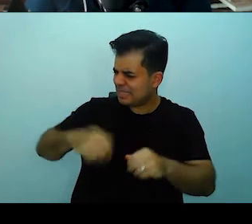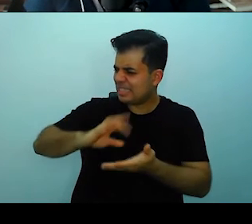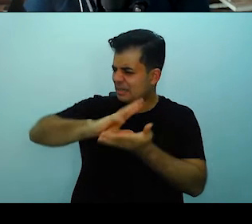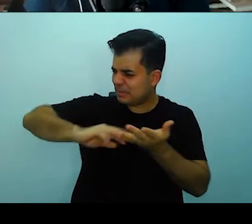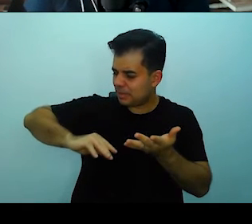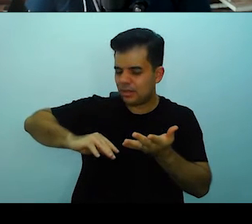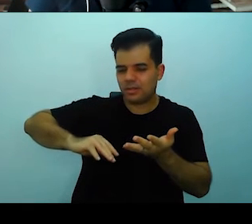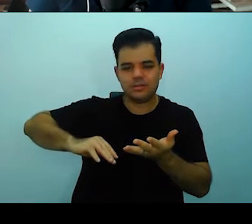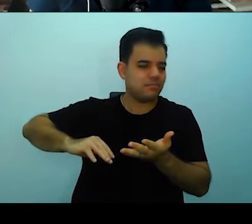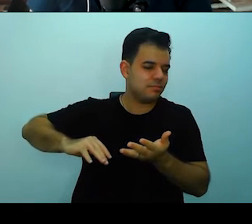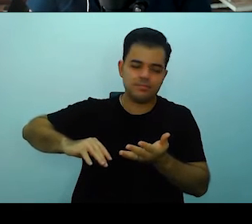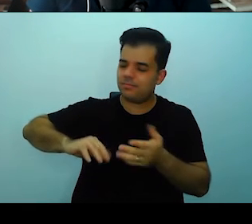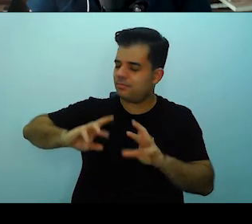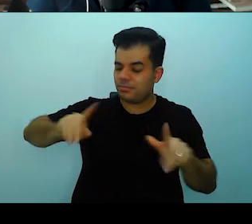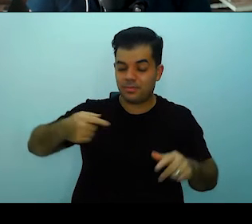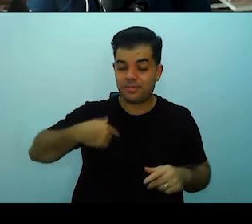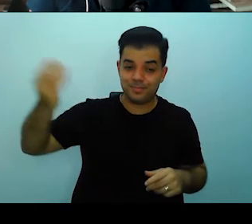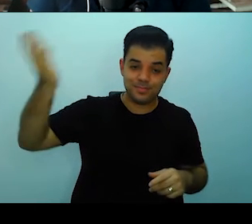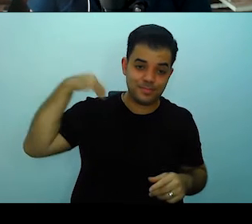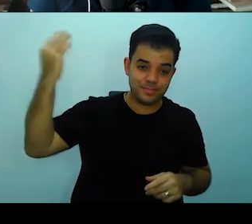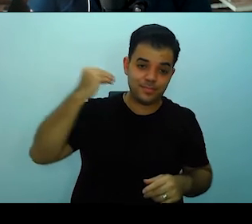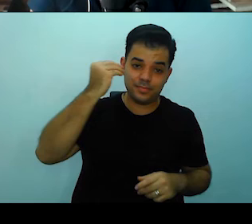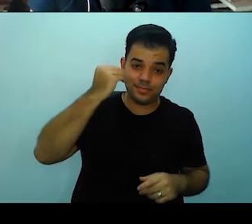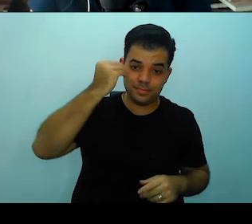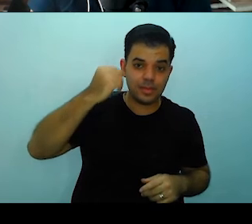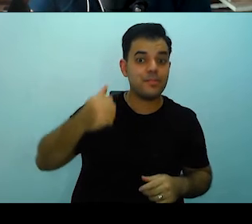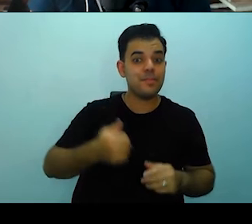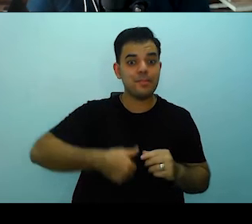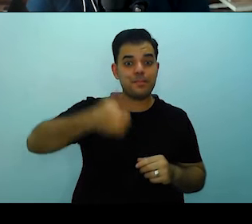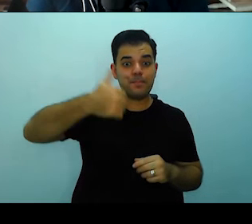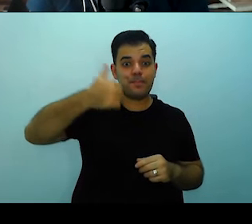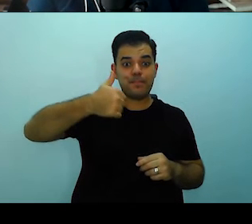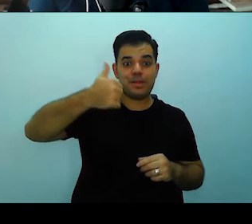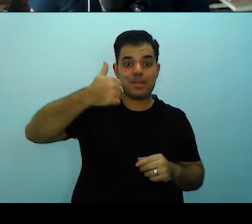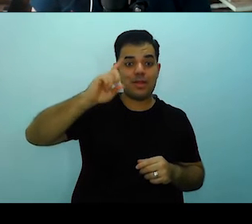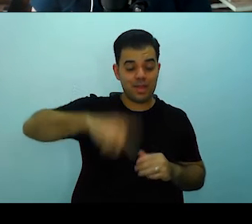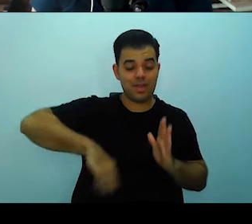da minha própria experiência, eu aprendi a programar antes de aprender o Braille. Eu aprendi o Braille na